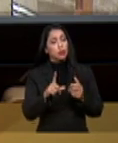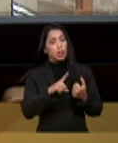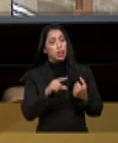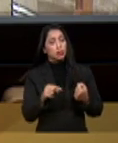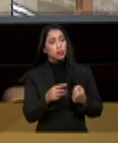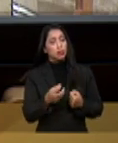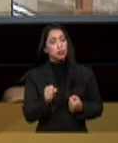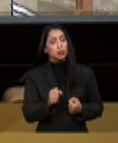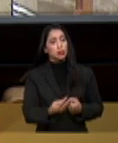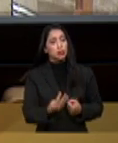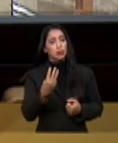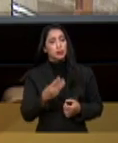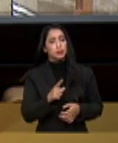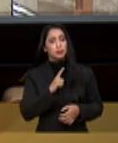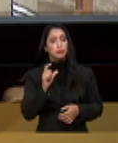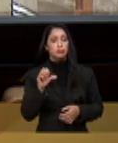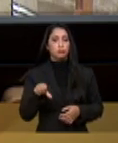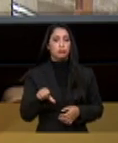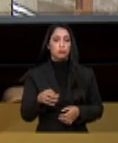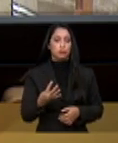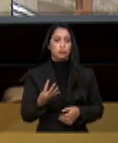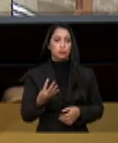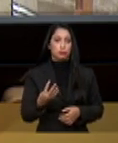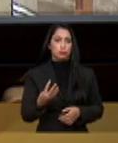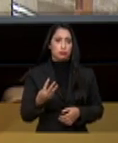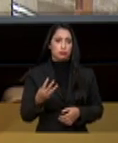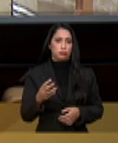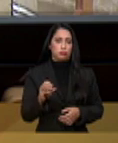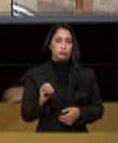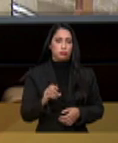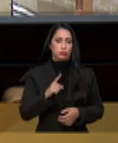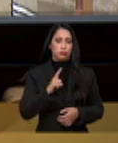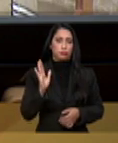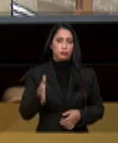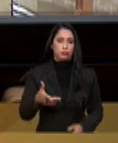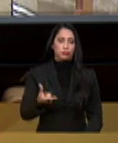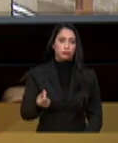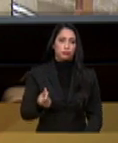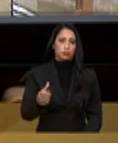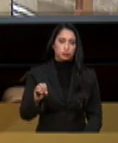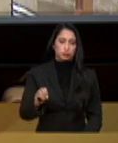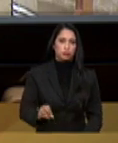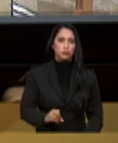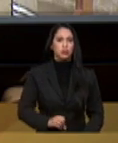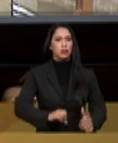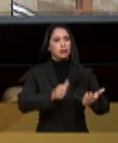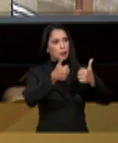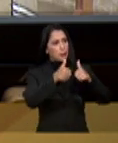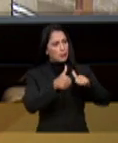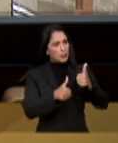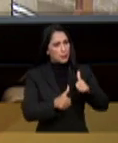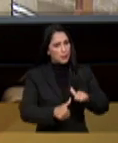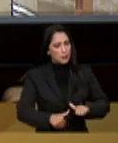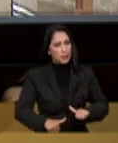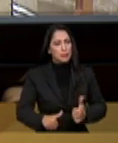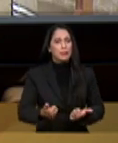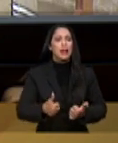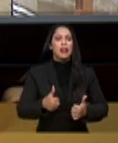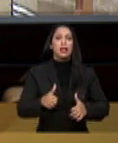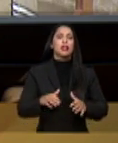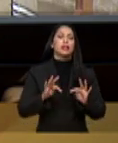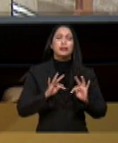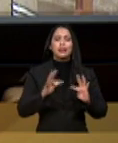artigo 83 da Lei 9.430, de 2010, estabelecia a necessidade de exaurimento da via administrativa para